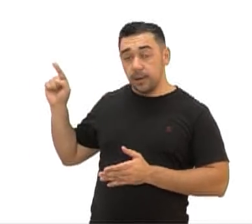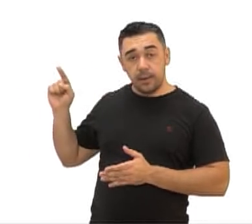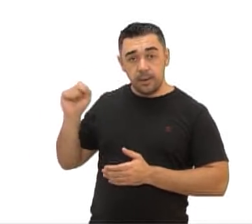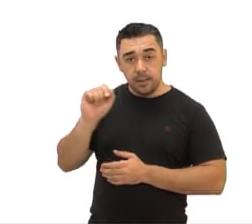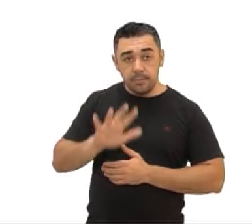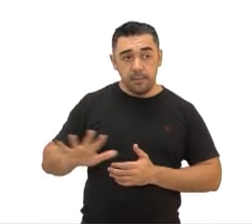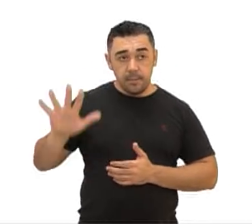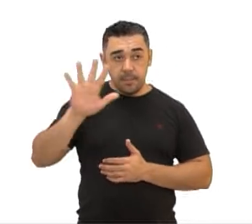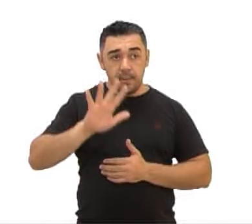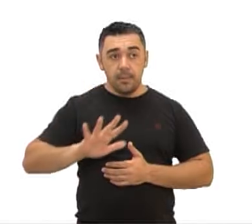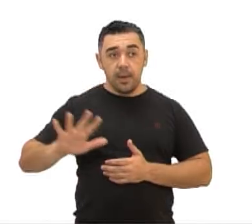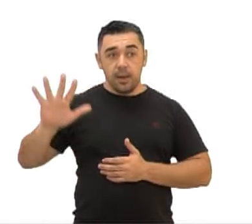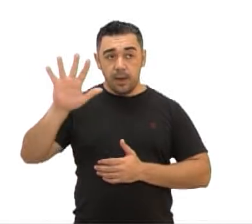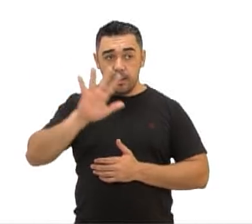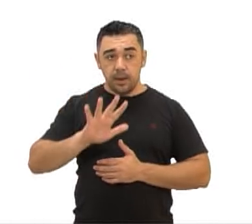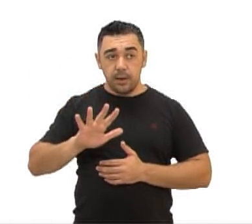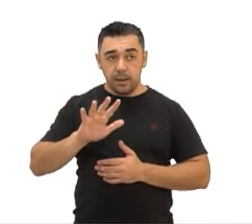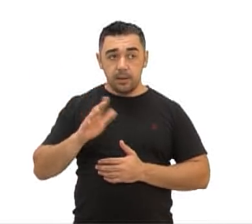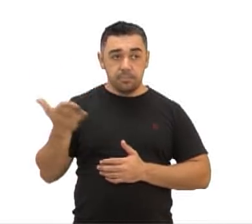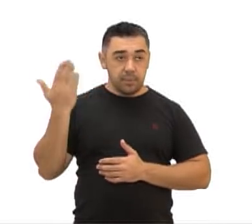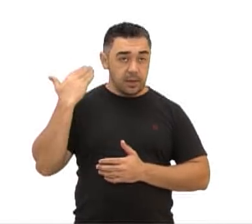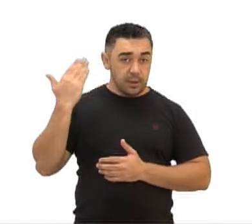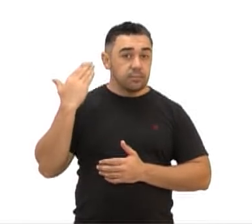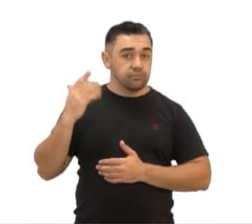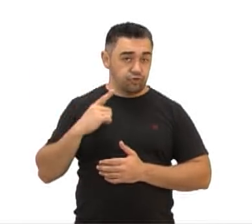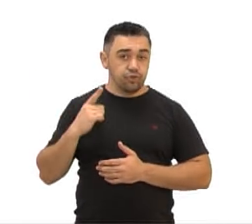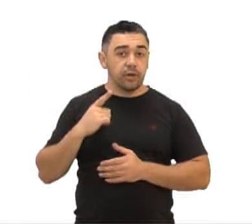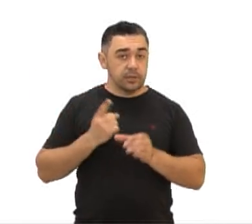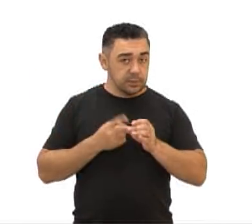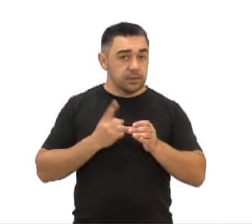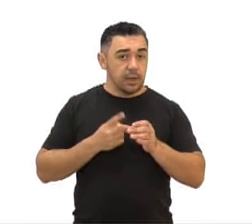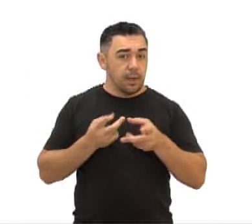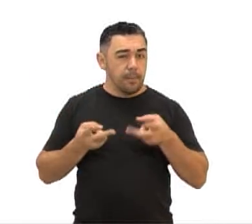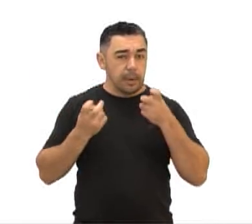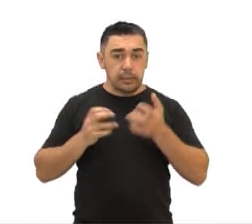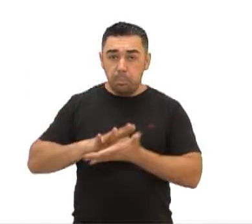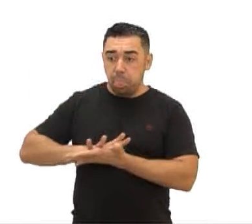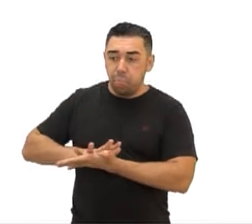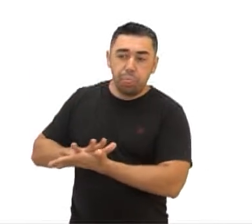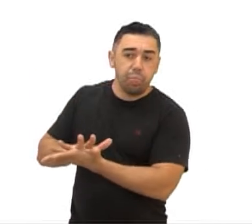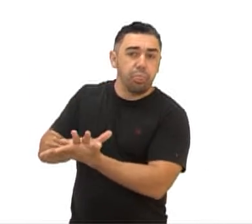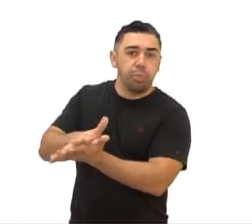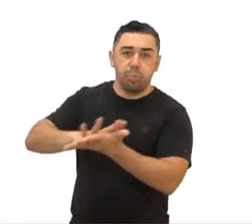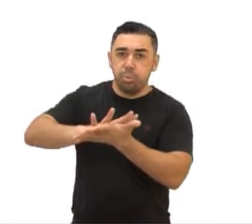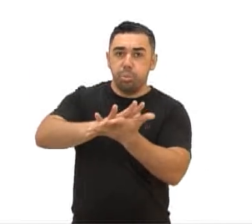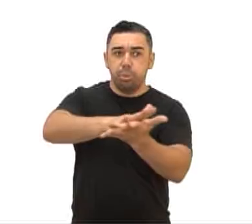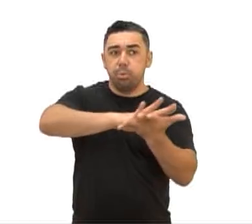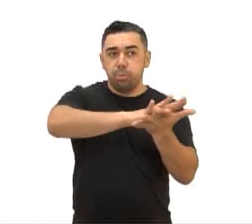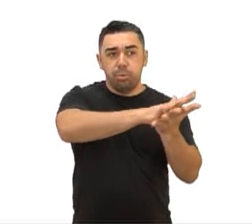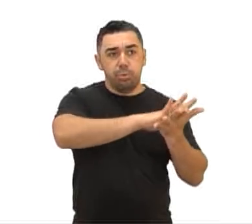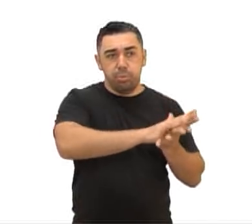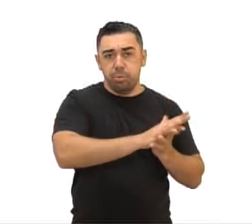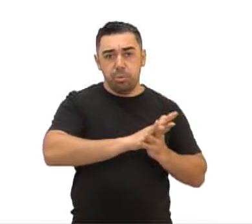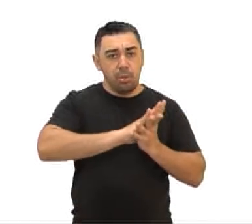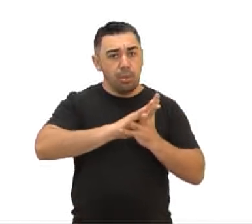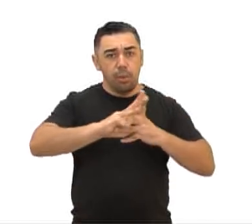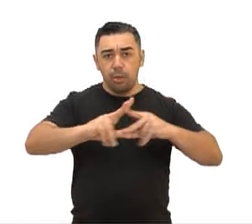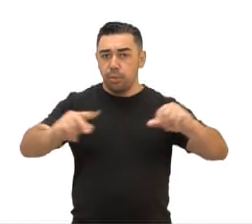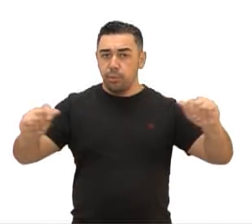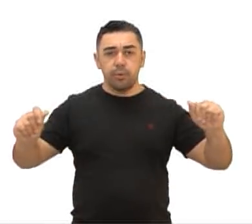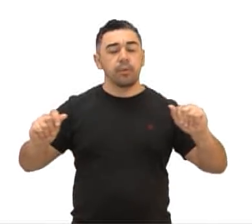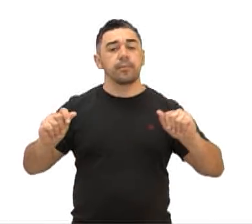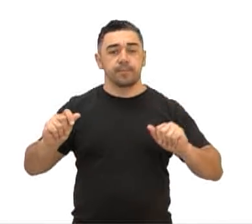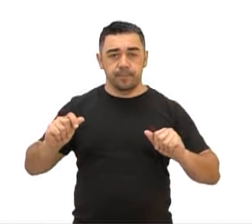que teria havido uma cidade um dia ali. Você percebe uma destruição total dessa região central